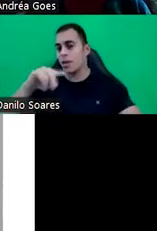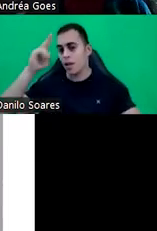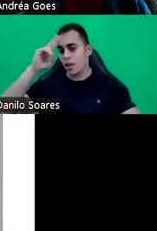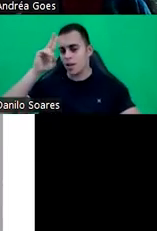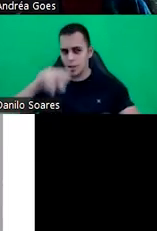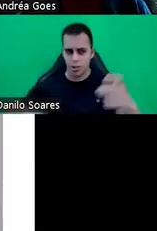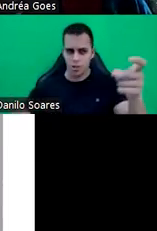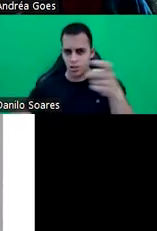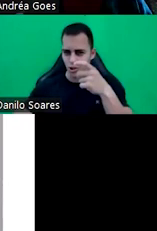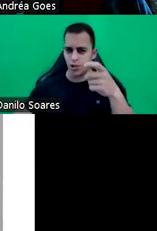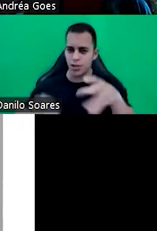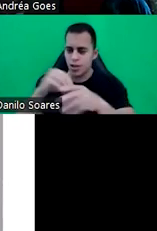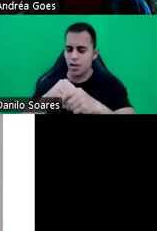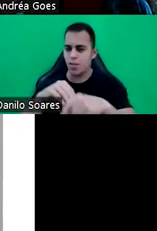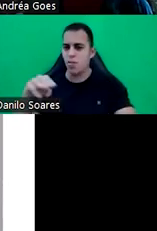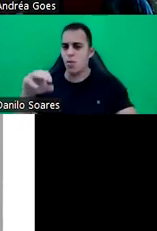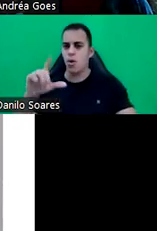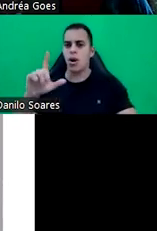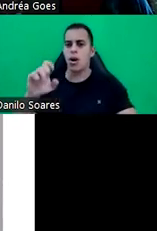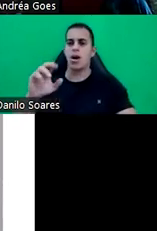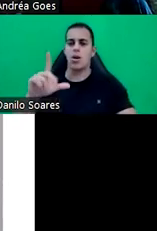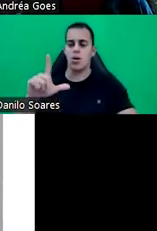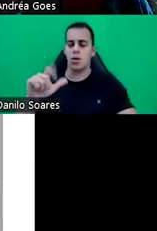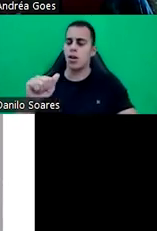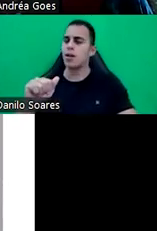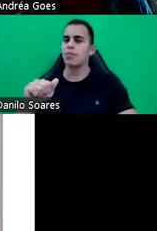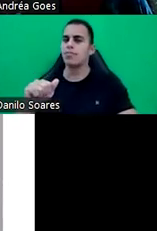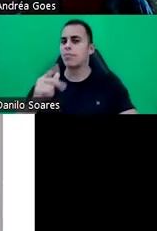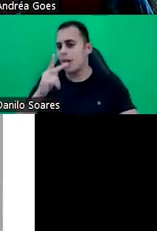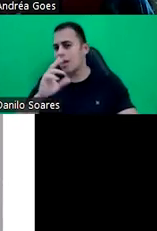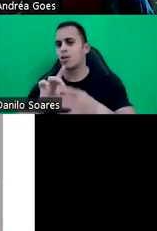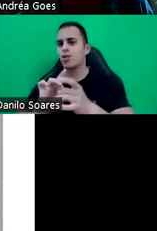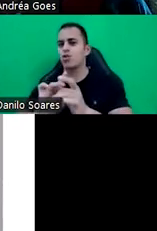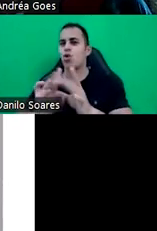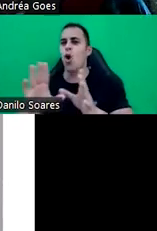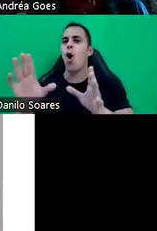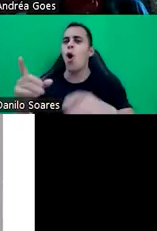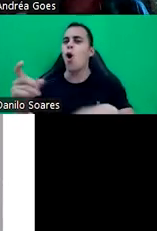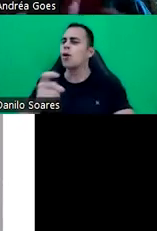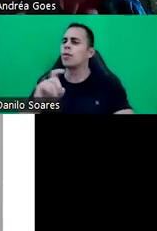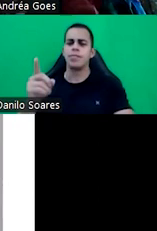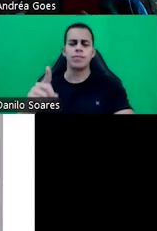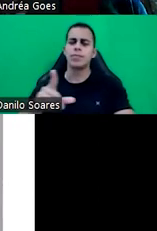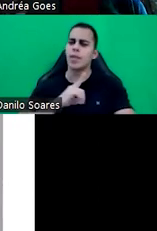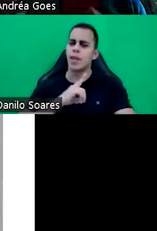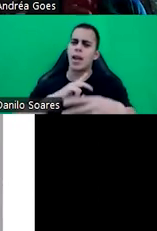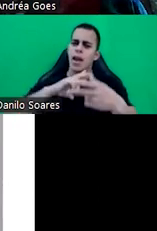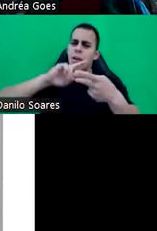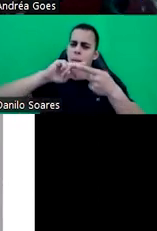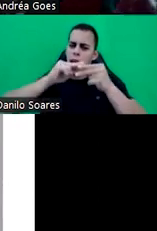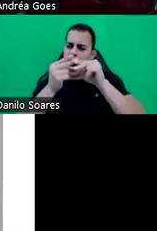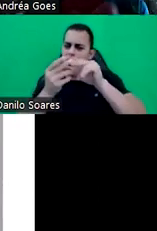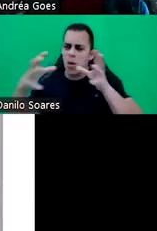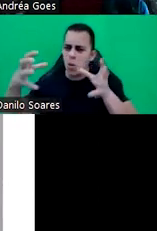assim, solto na molécula, dentro da célula? Então, ele não está ali solto dentro da célula, ele é ali uma supermassa compactada